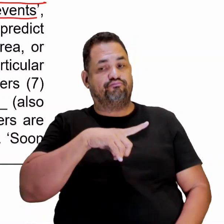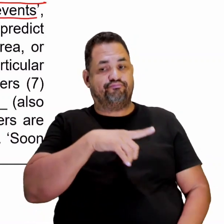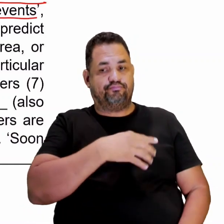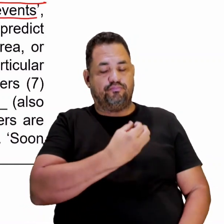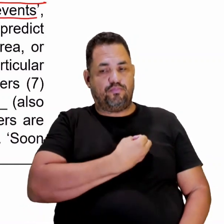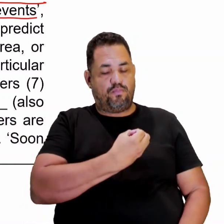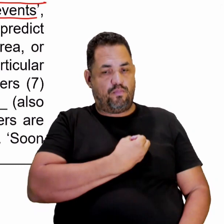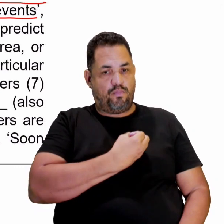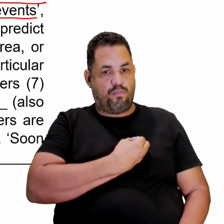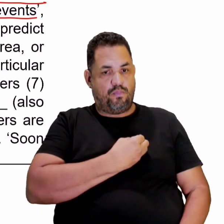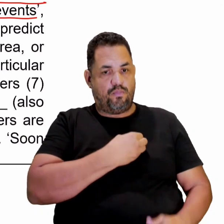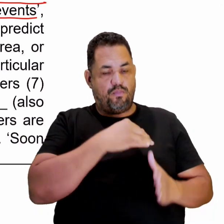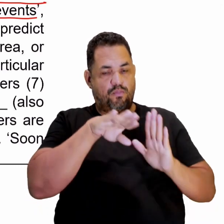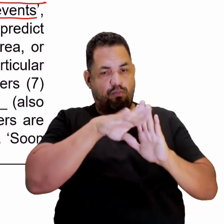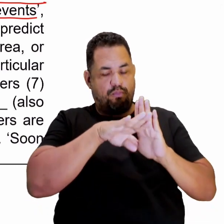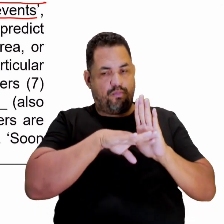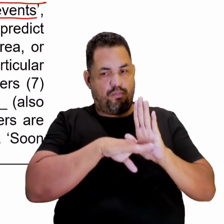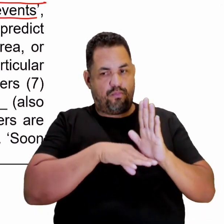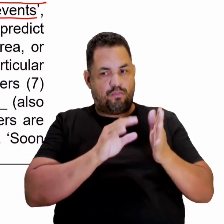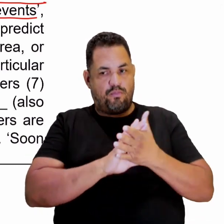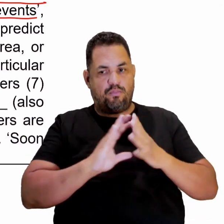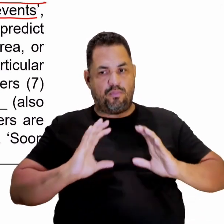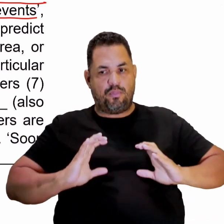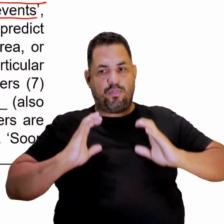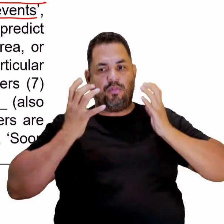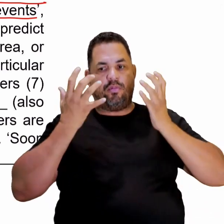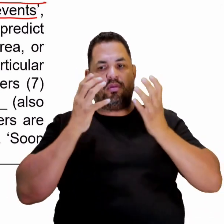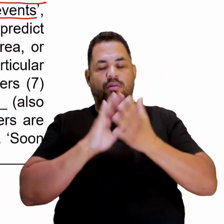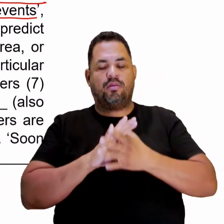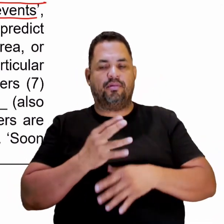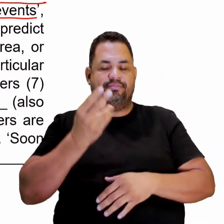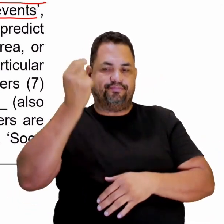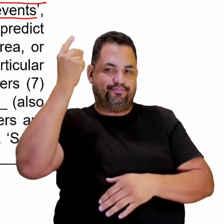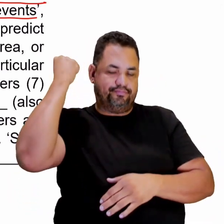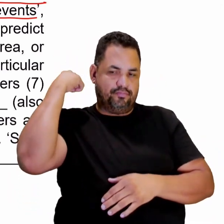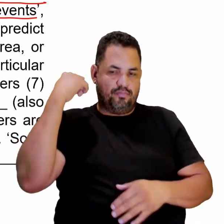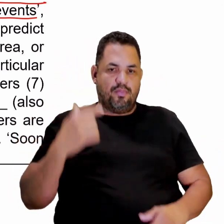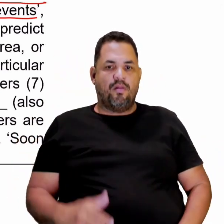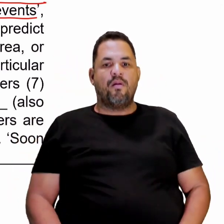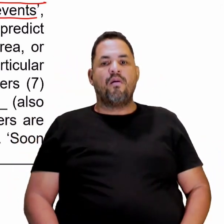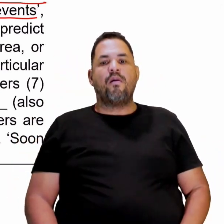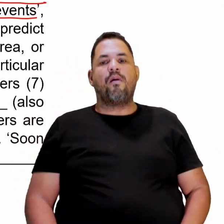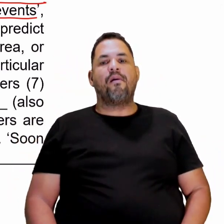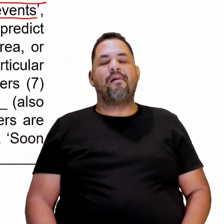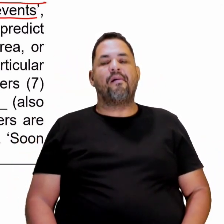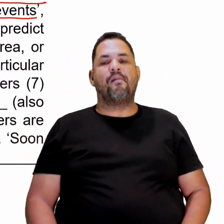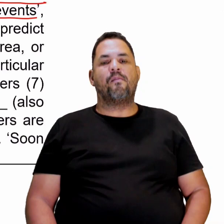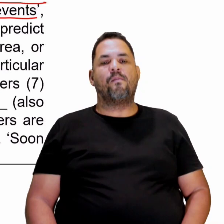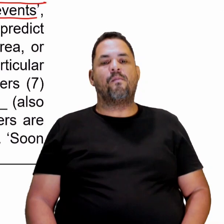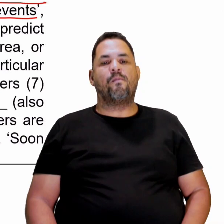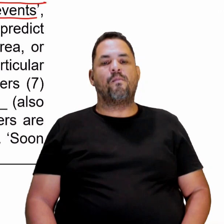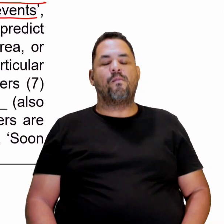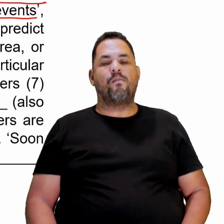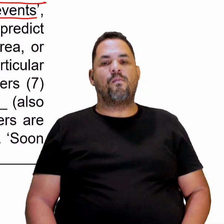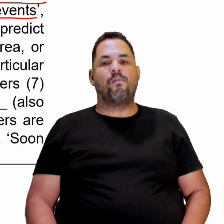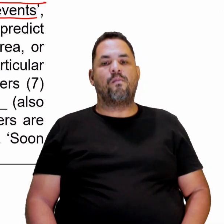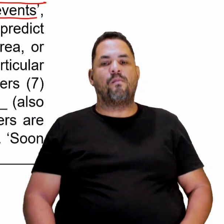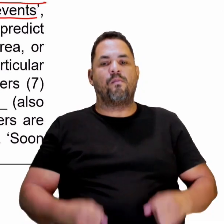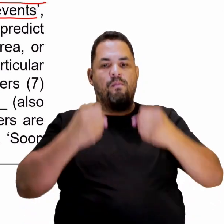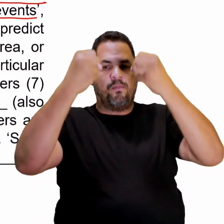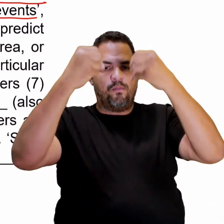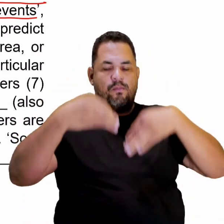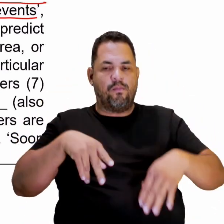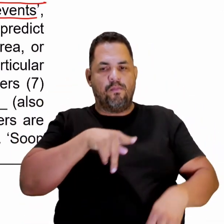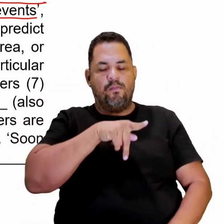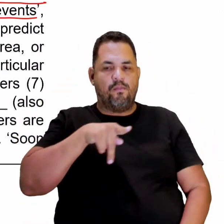dados descritos de eventos do passado. Explains Professor Vincent. Explica o